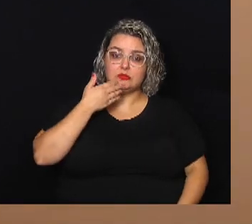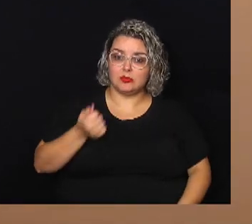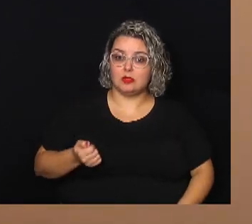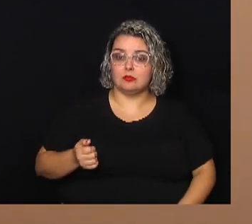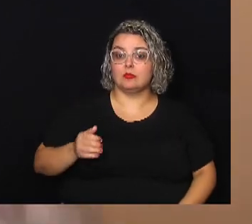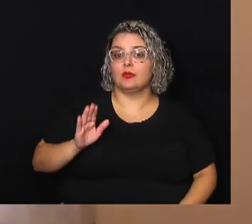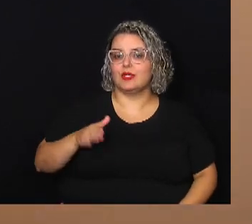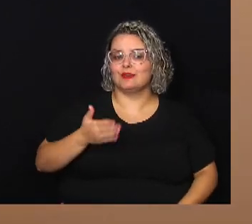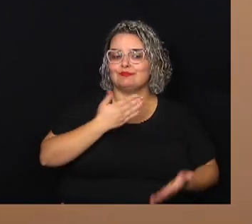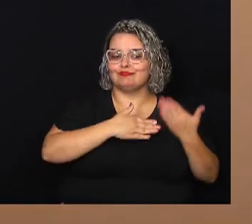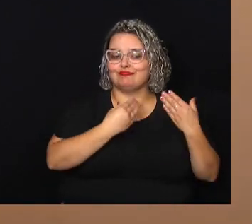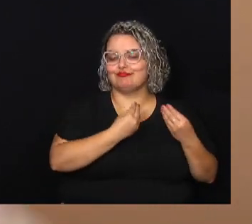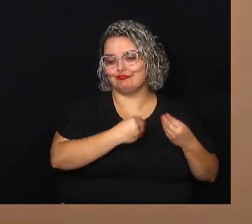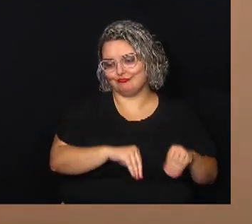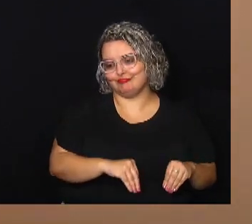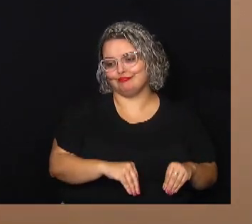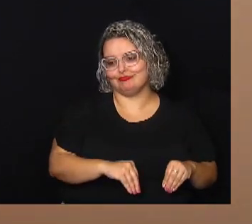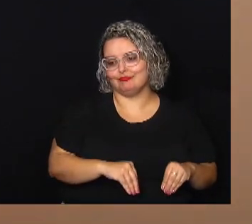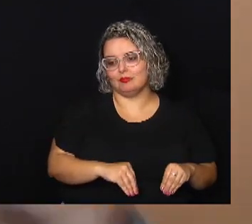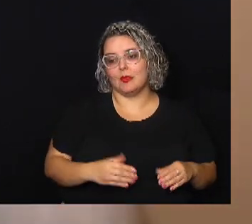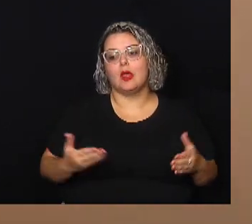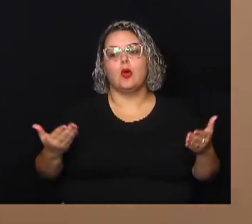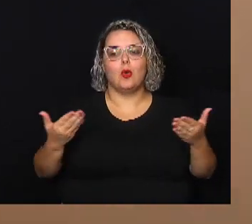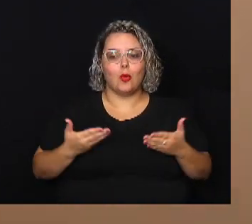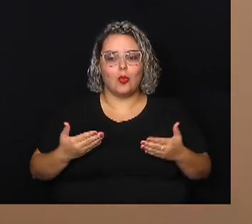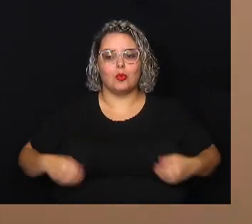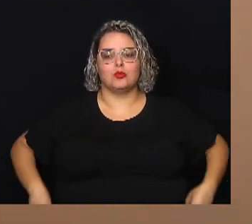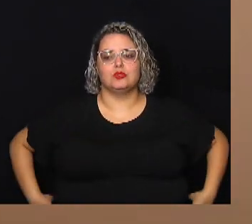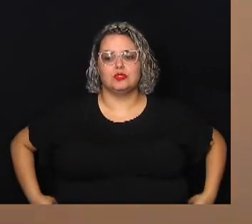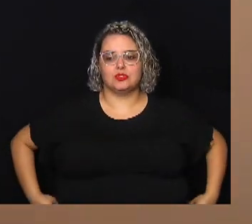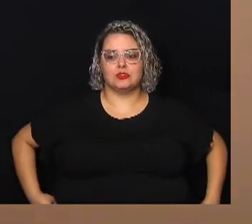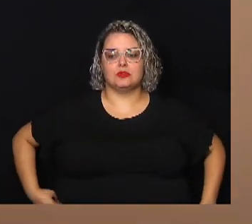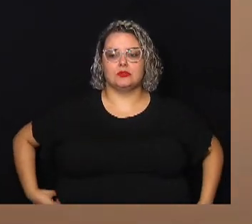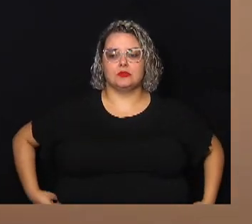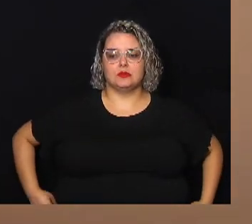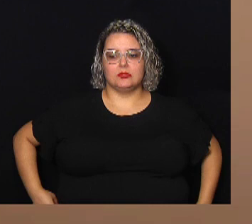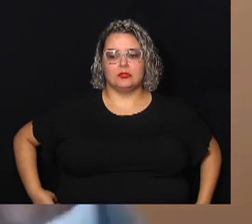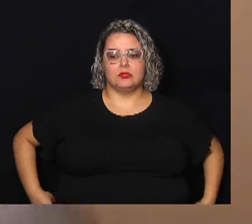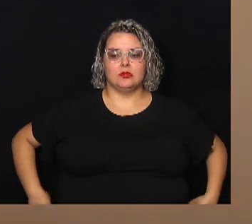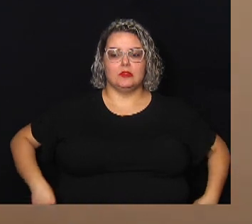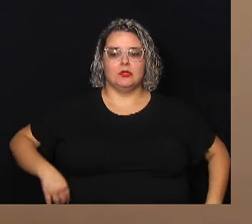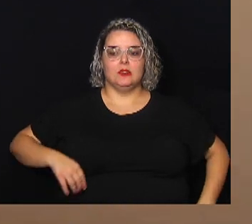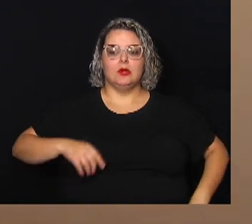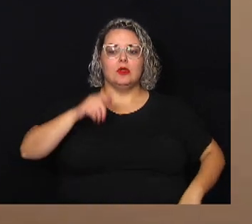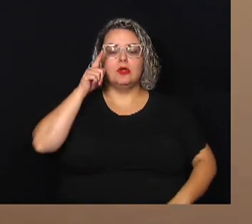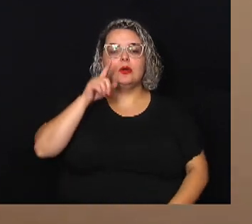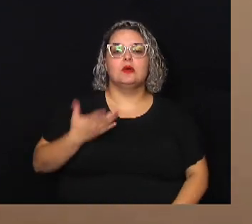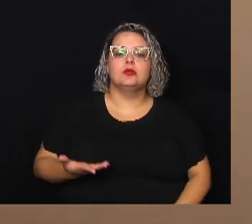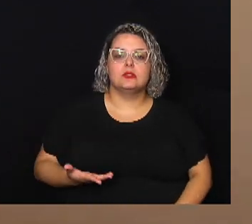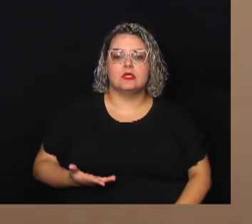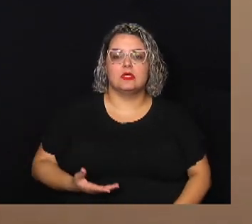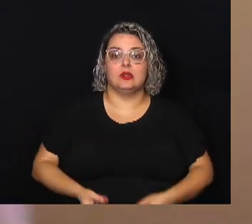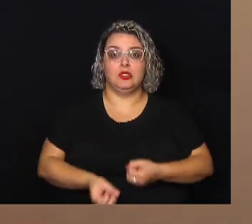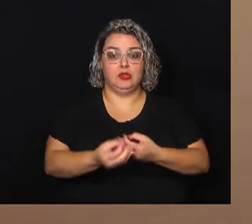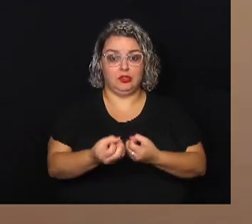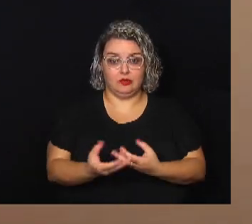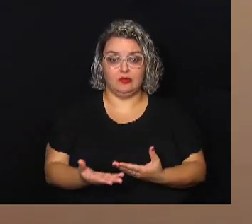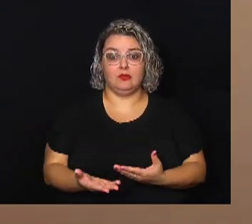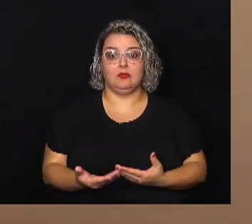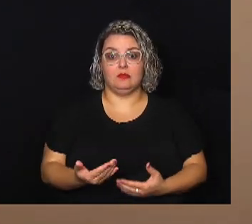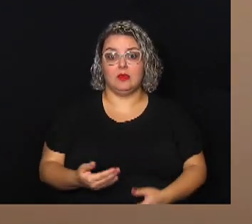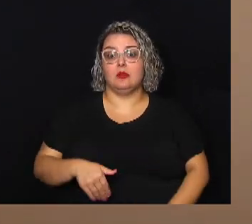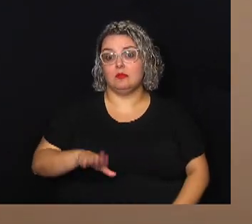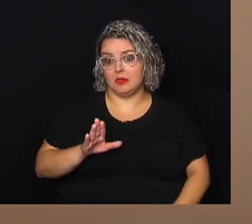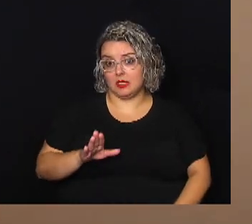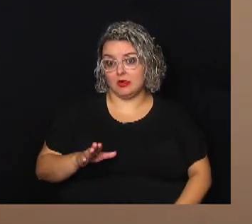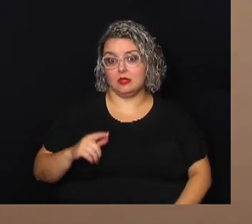pior. Eu acho que hoje a gente consegue informar mais. Só o fato de eu estar aqui, nós termos parado o nosso dia